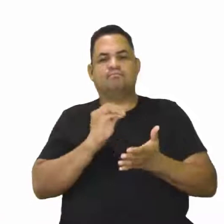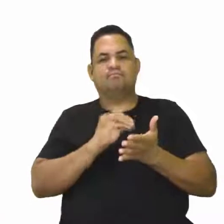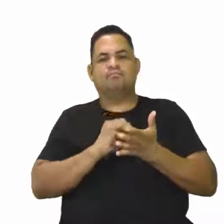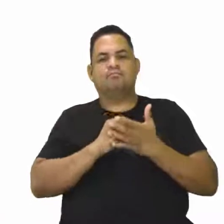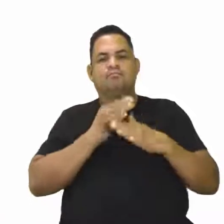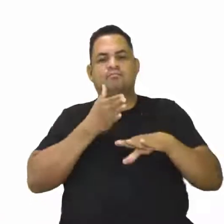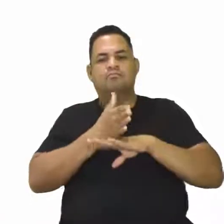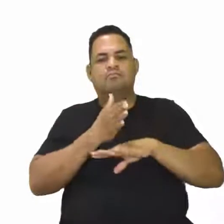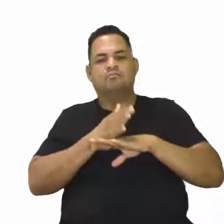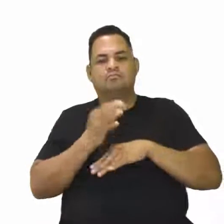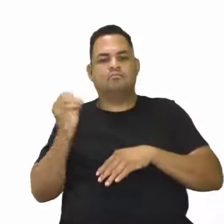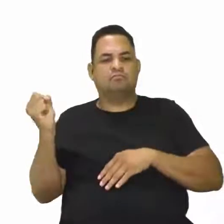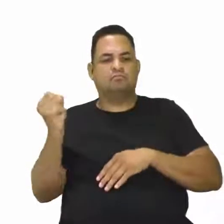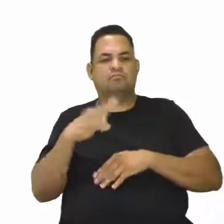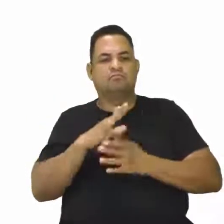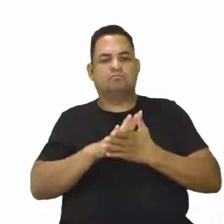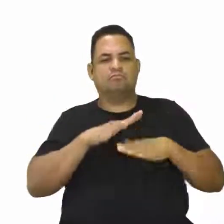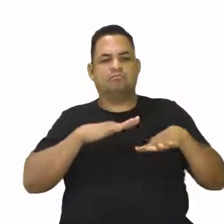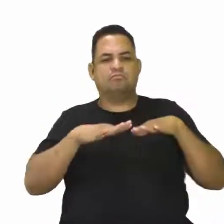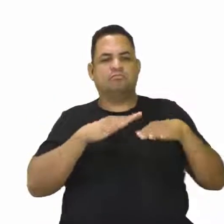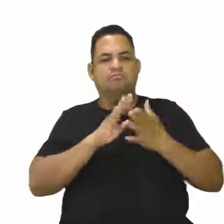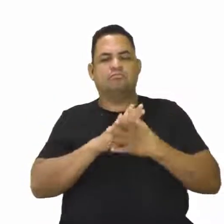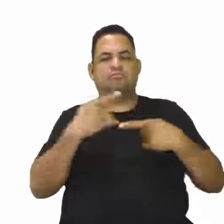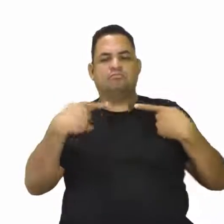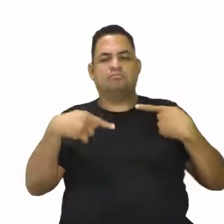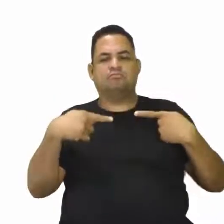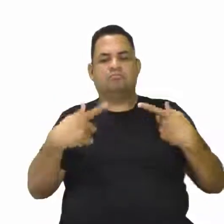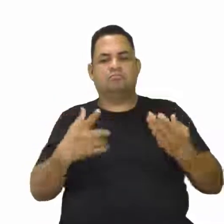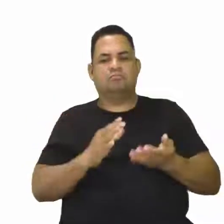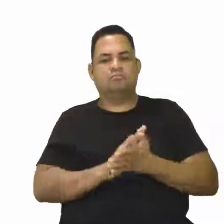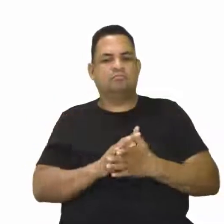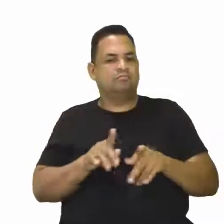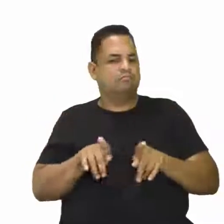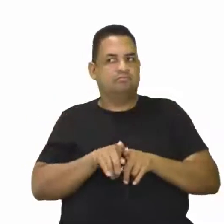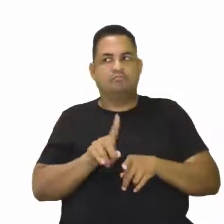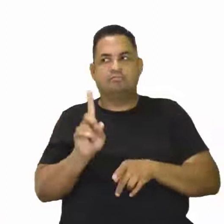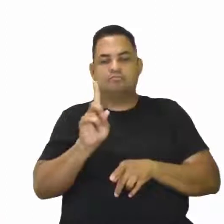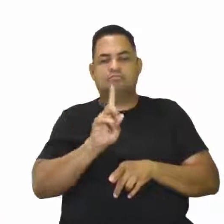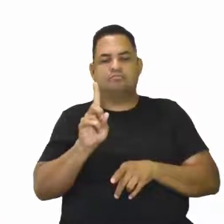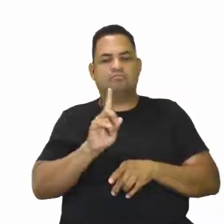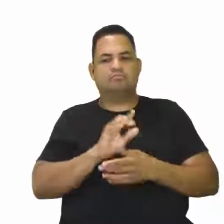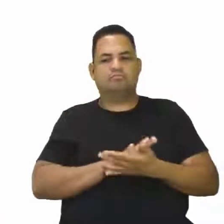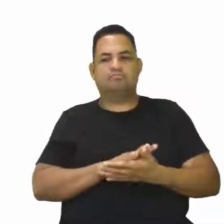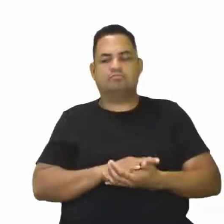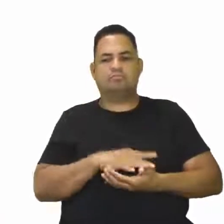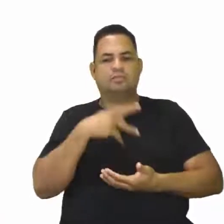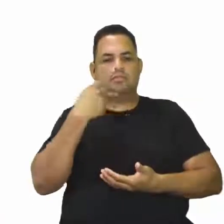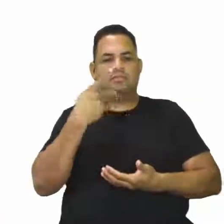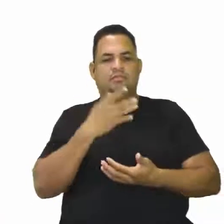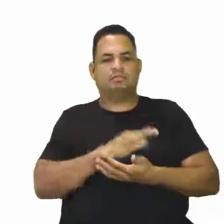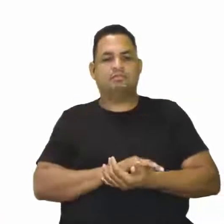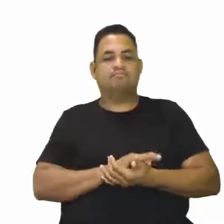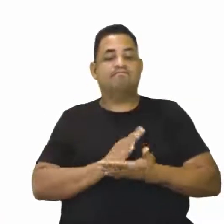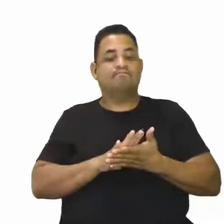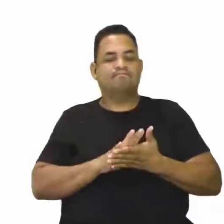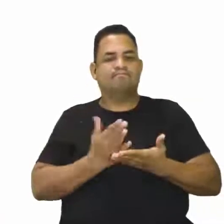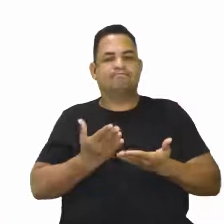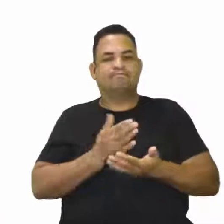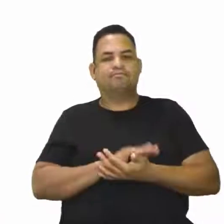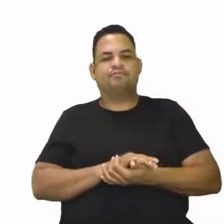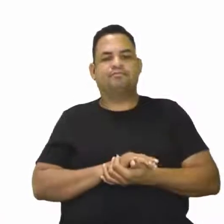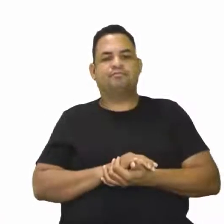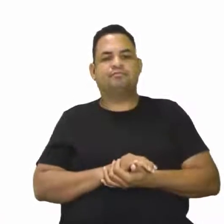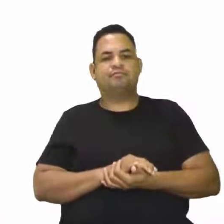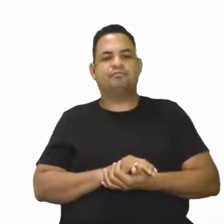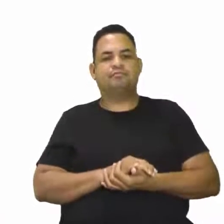falta de participação juvenil nos movimentos políticos, também não é bem isso que ele está falando. Ele fala esse apesar de, ele